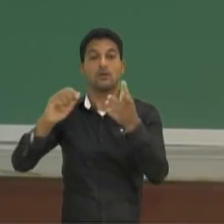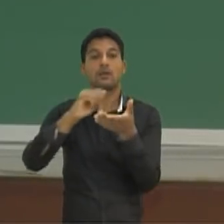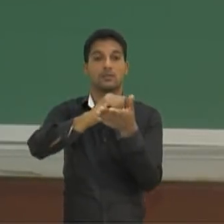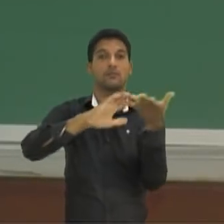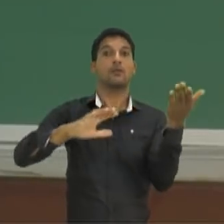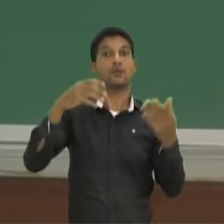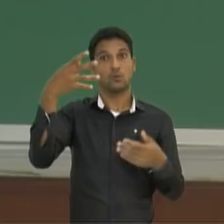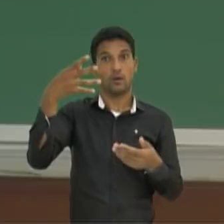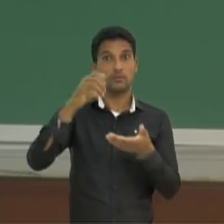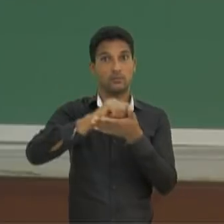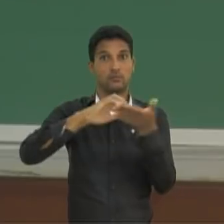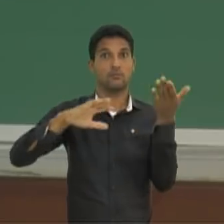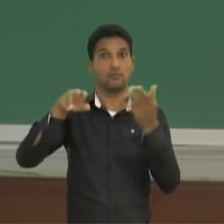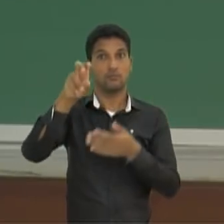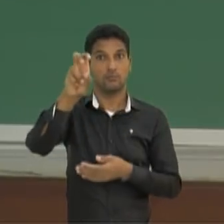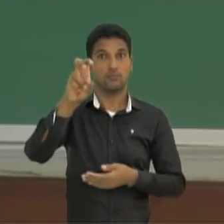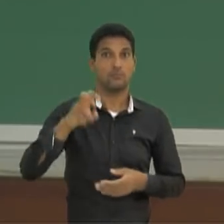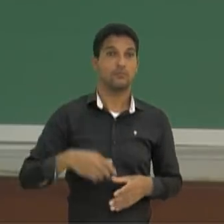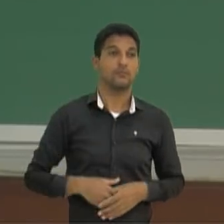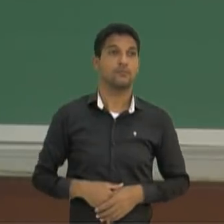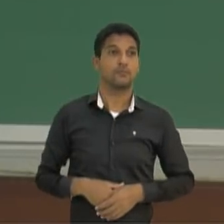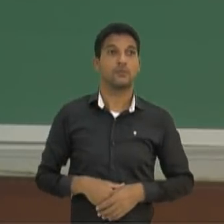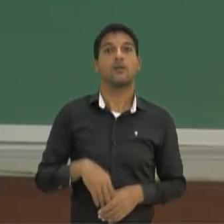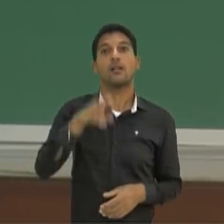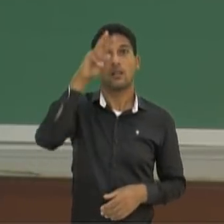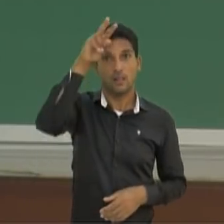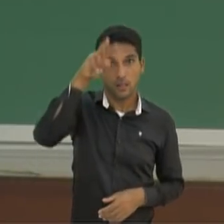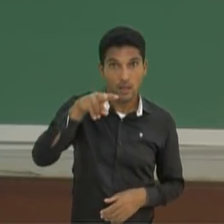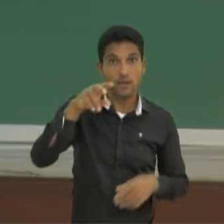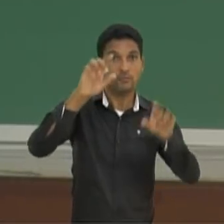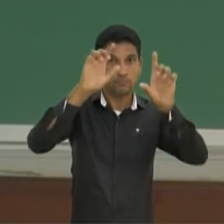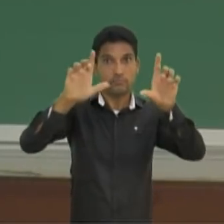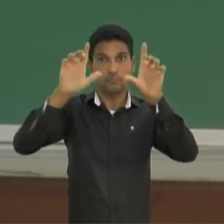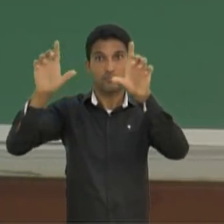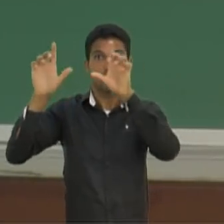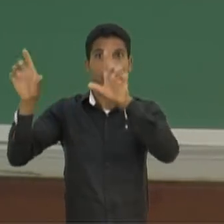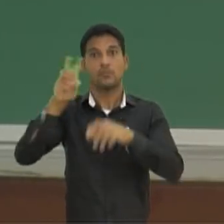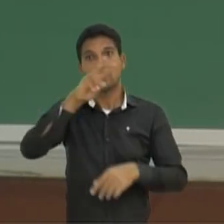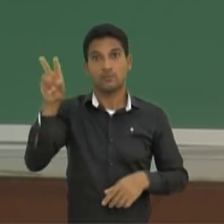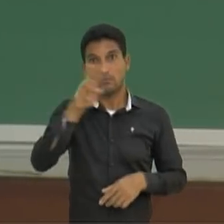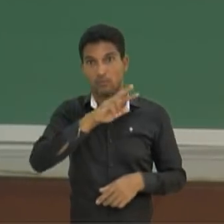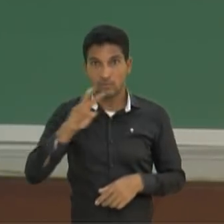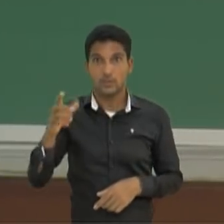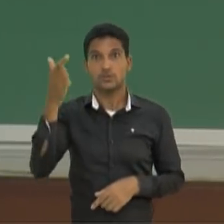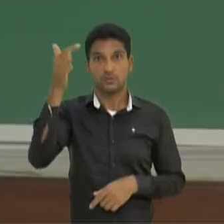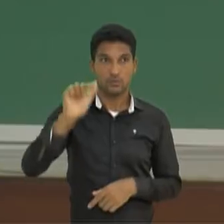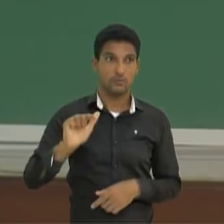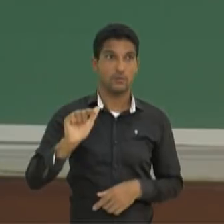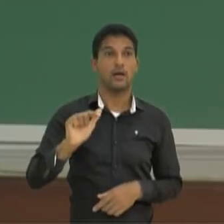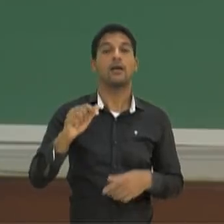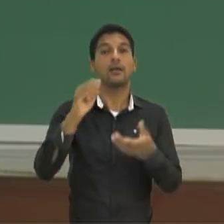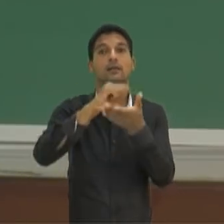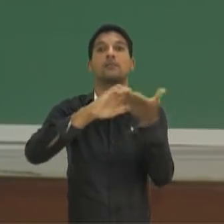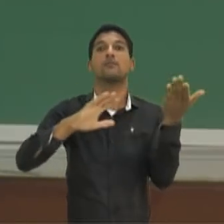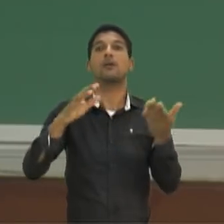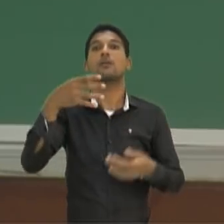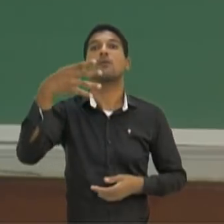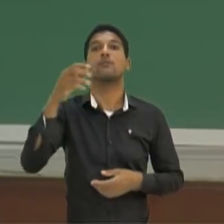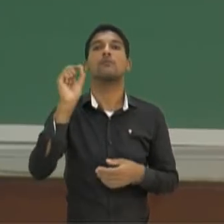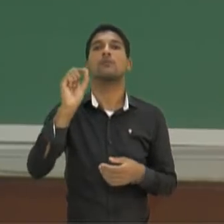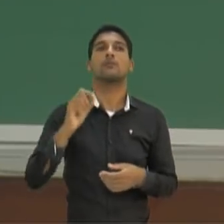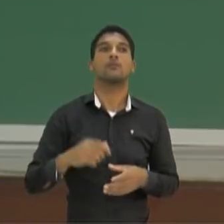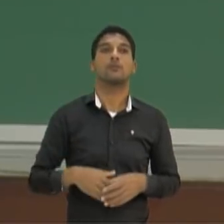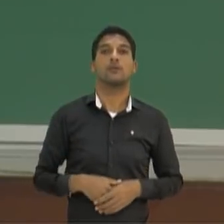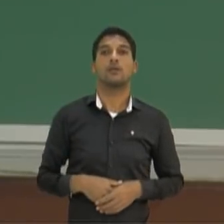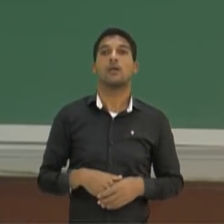exercício 5. Né? Então, eu vou pedir para vocês relerem, vou deixar o slide no ar, e aí o exercício 4 solicita que quadrinho